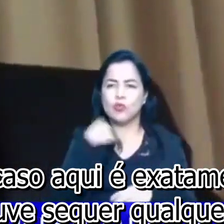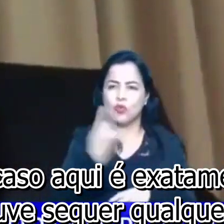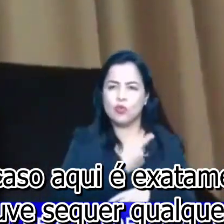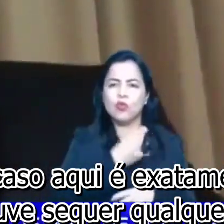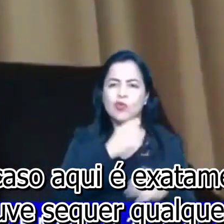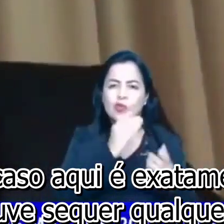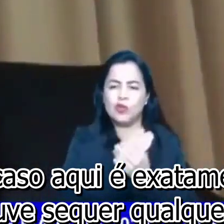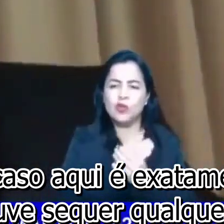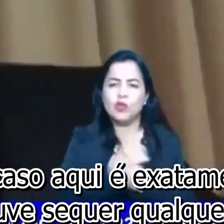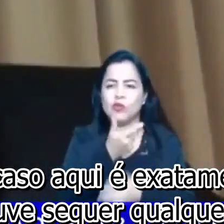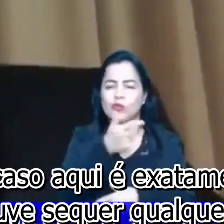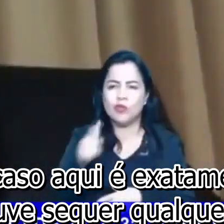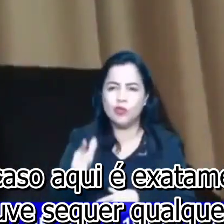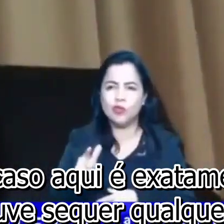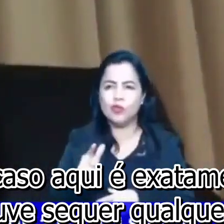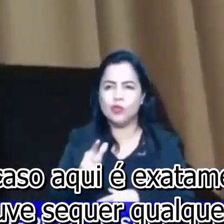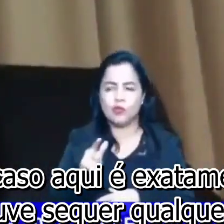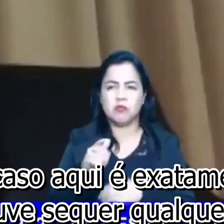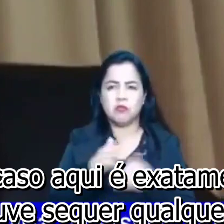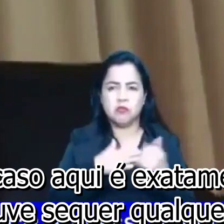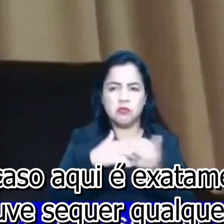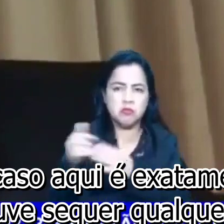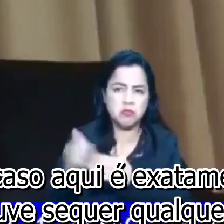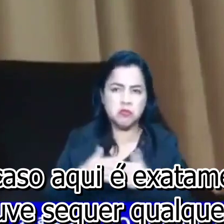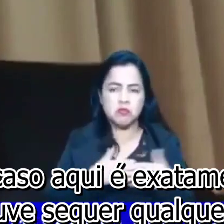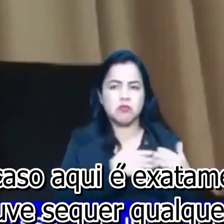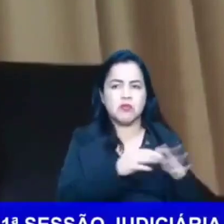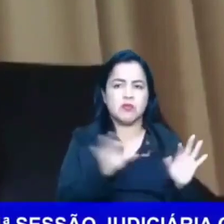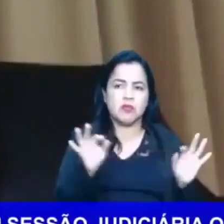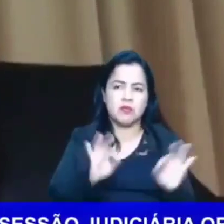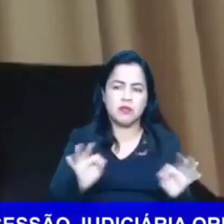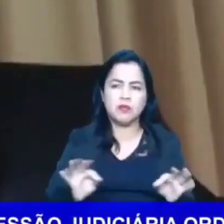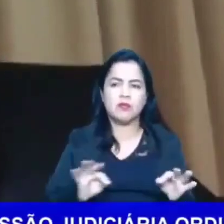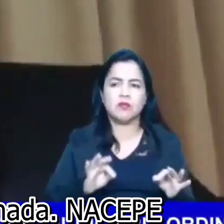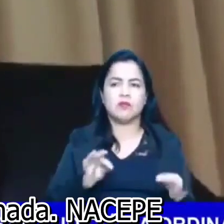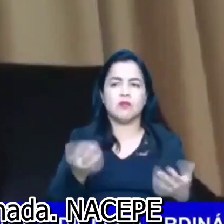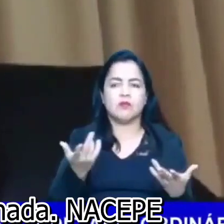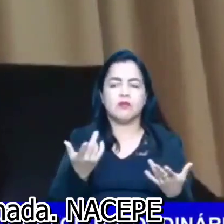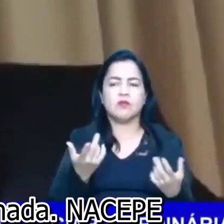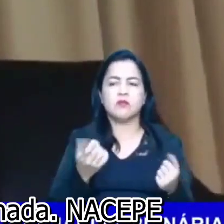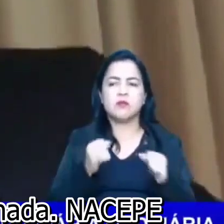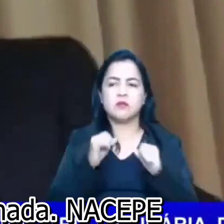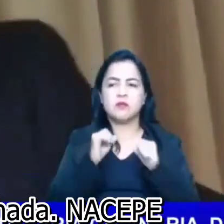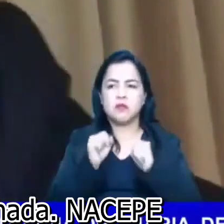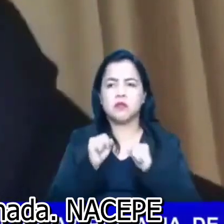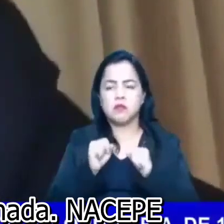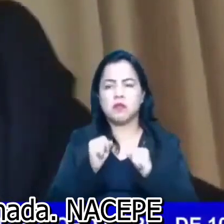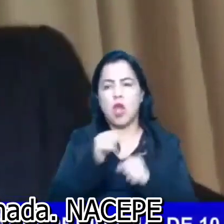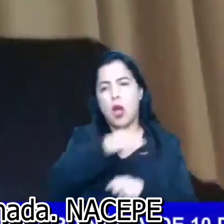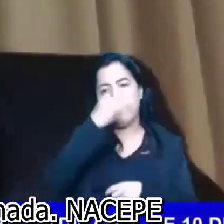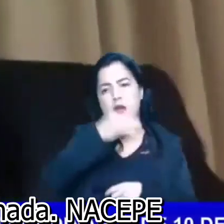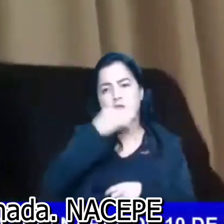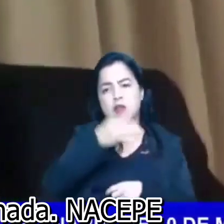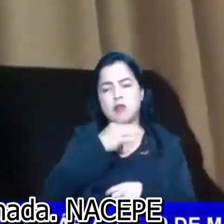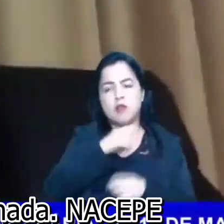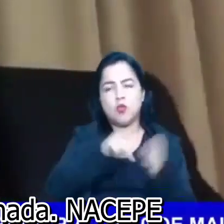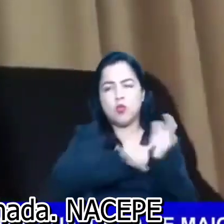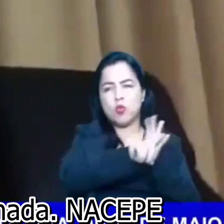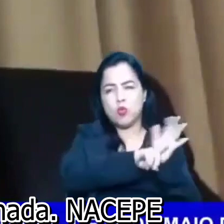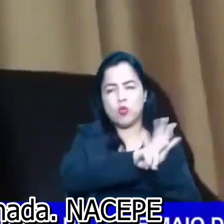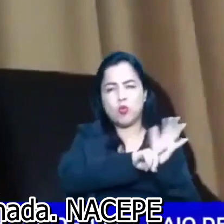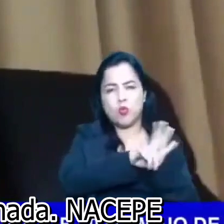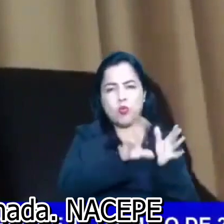Nesse caso aqui não houve sequer qualquer fato que pudesse justificar uma análise